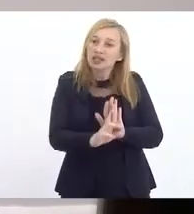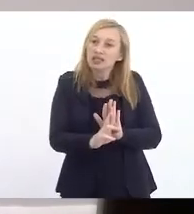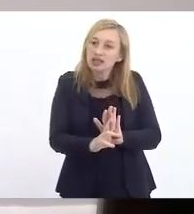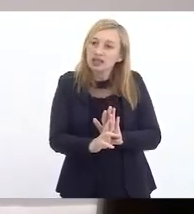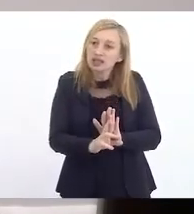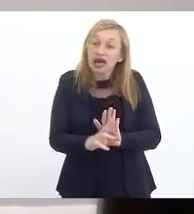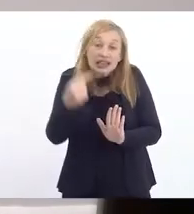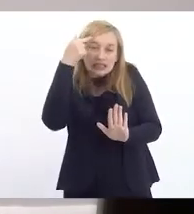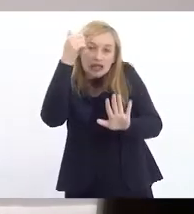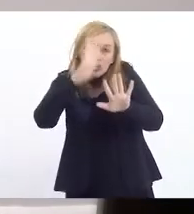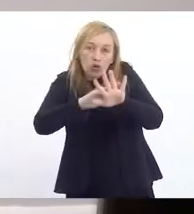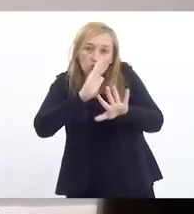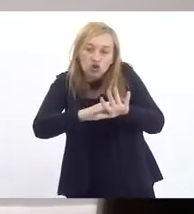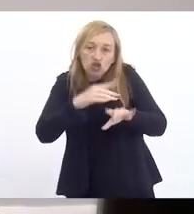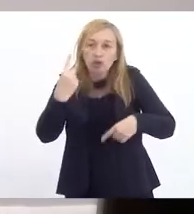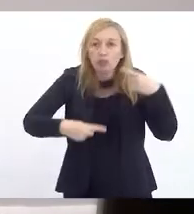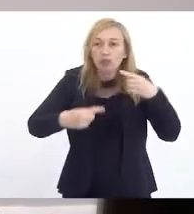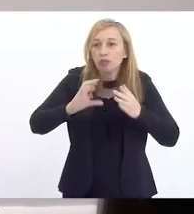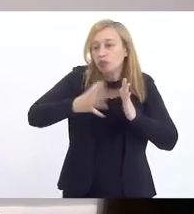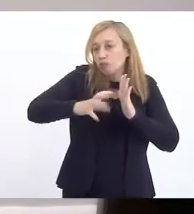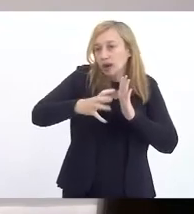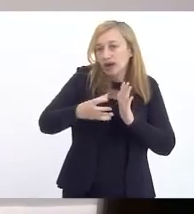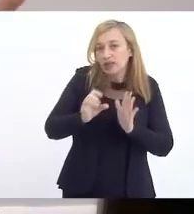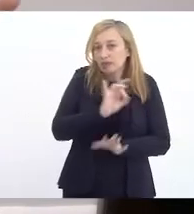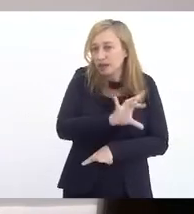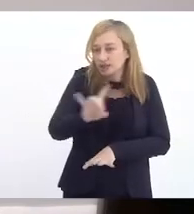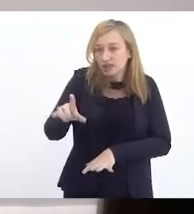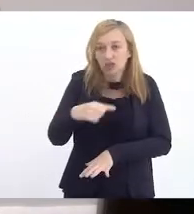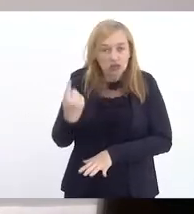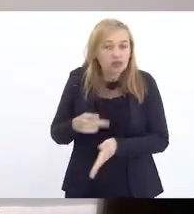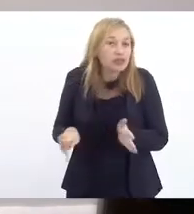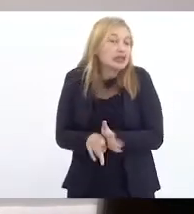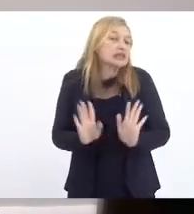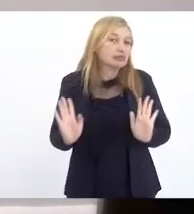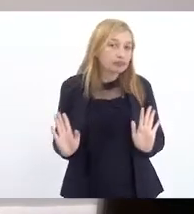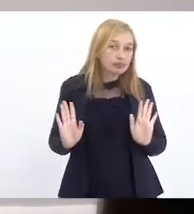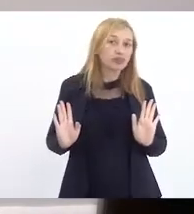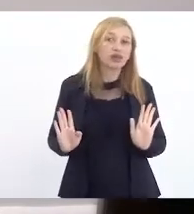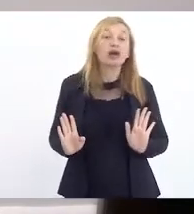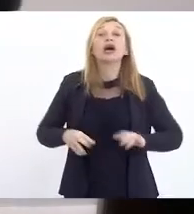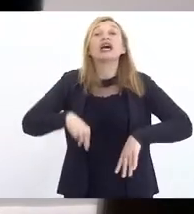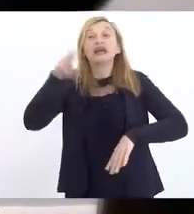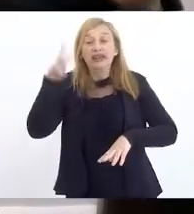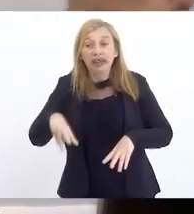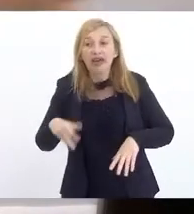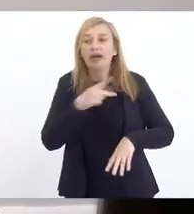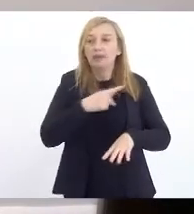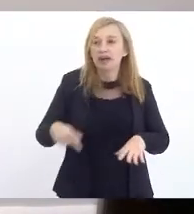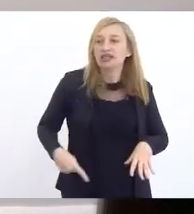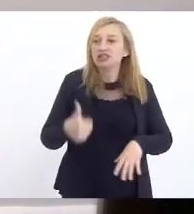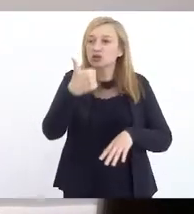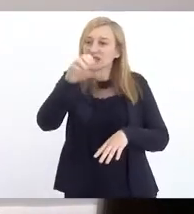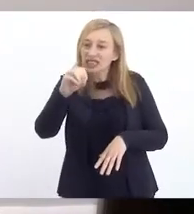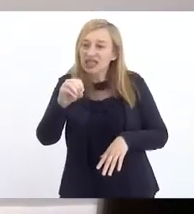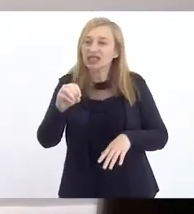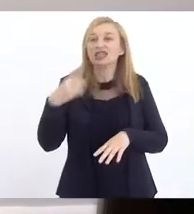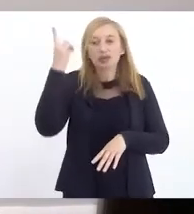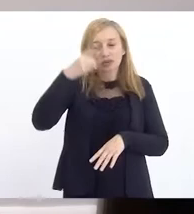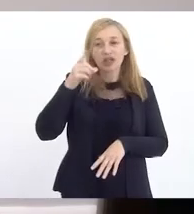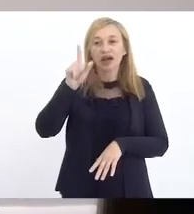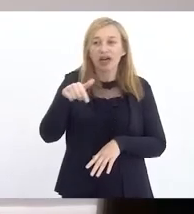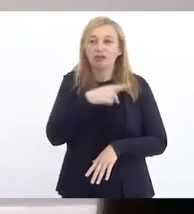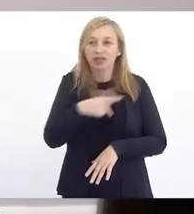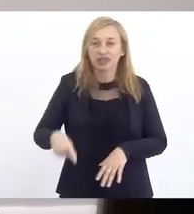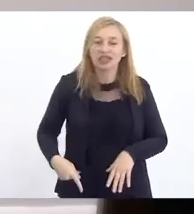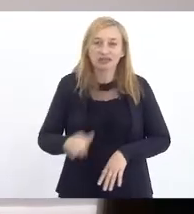a ideologia política de cada partido político que a gente pertence. Né? Mas quem representa os 70 deputados é o presidente da